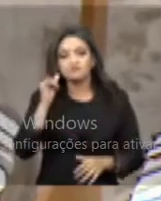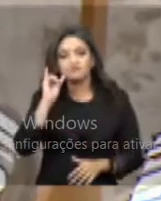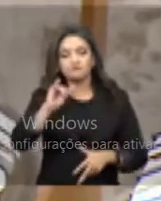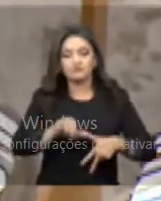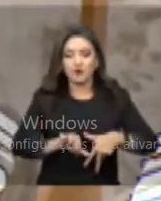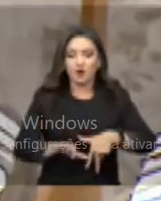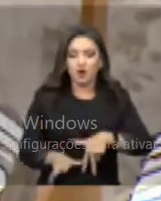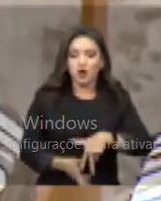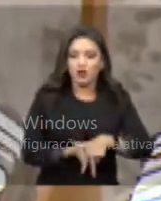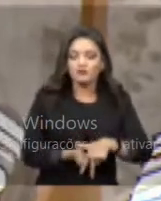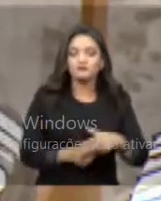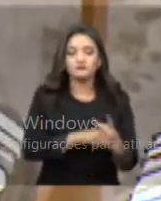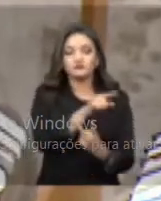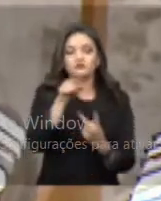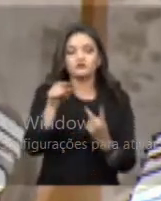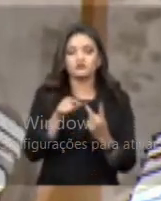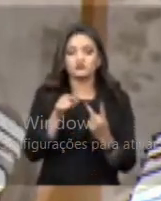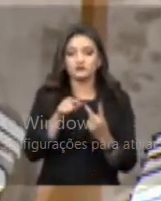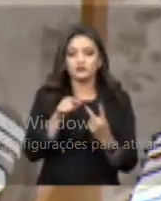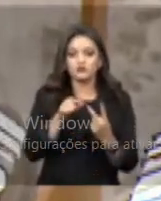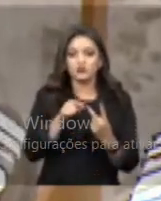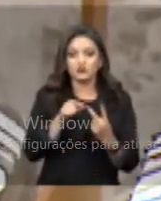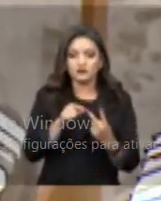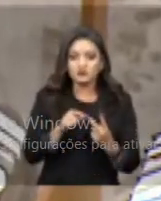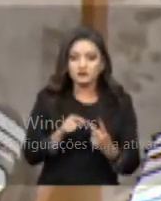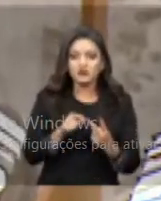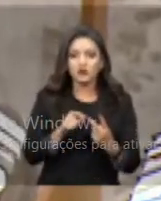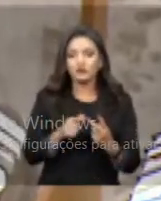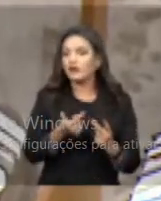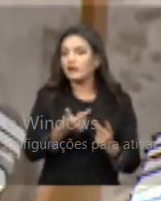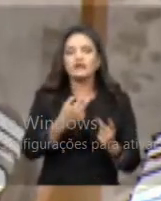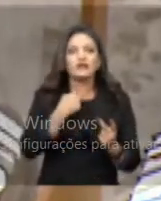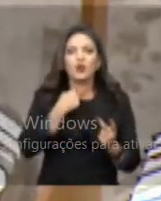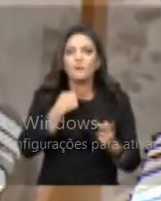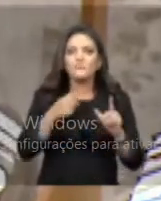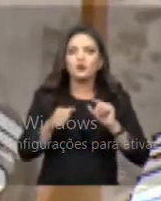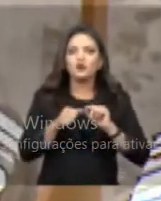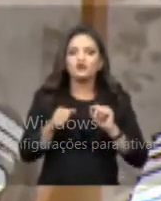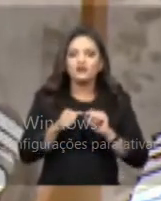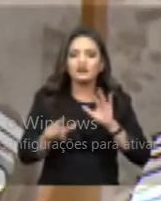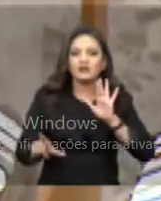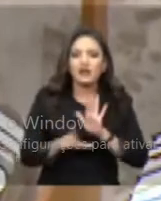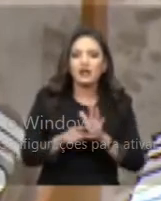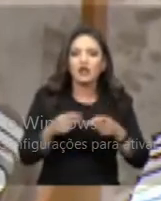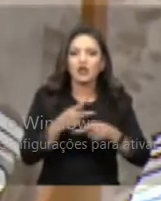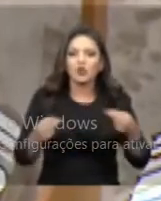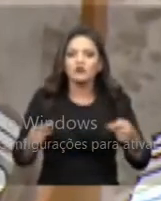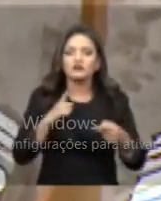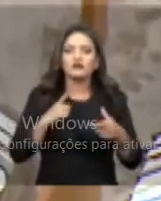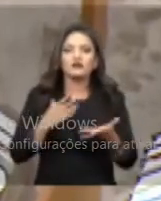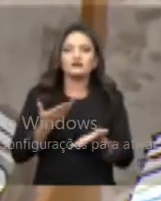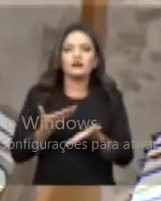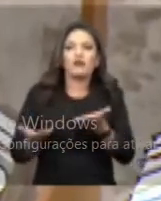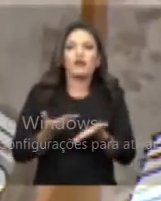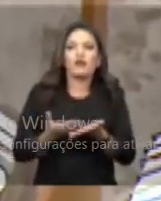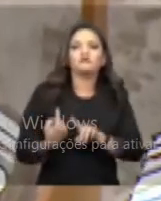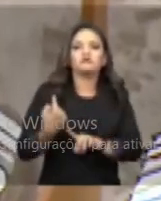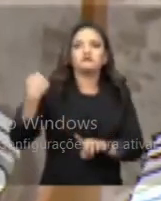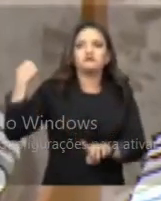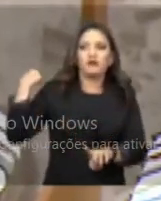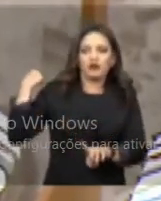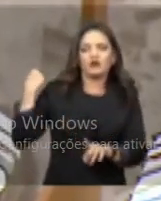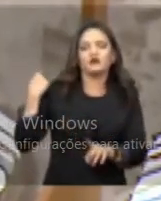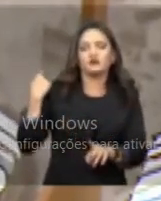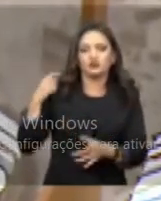segunda, não adotar medidas que configurem retrocesso no cumprimento do dever constitucional e internacional de prevenir e puni-la.